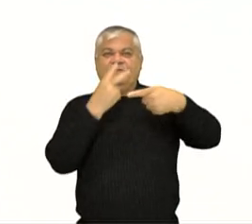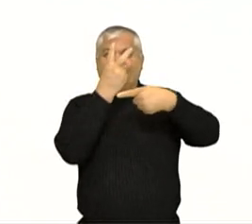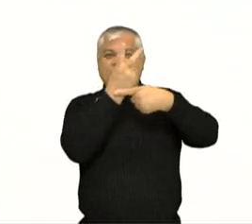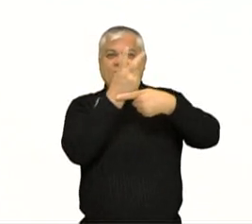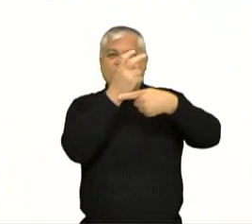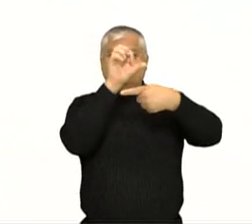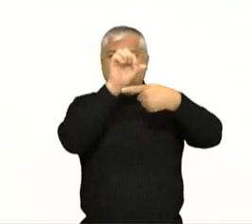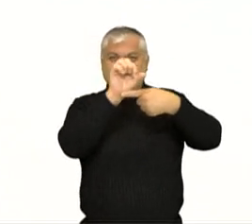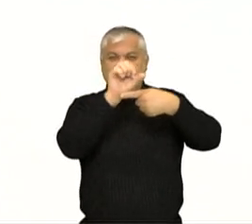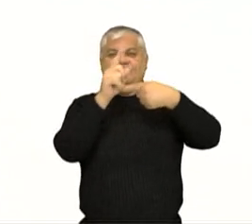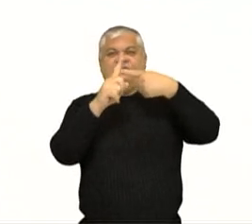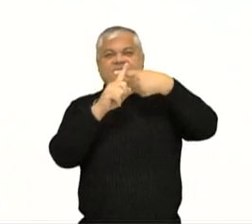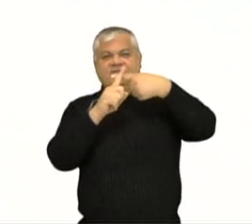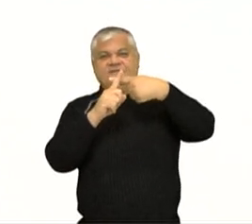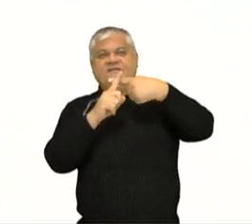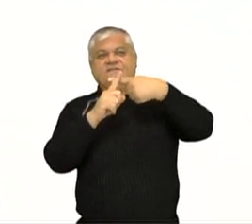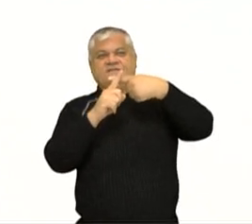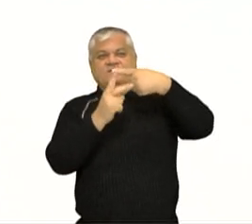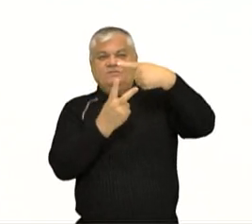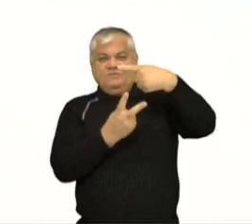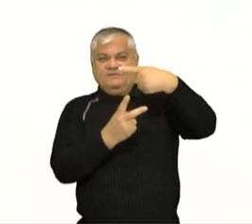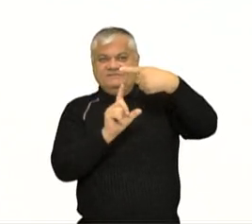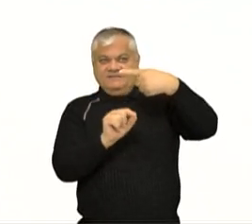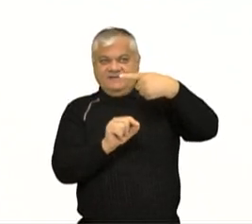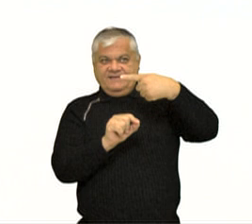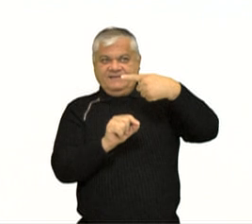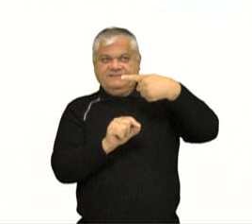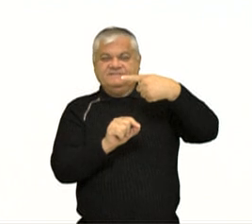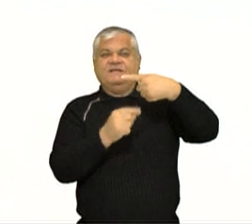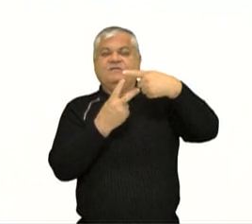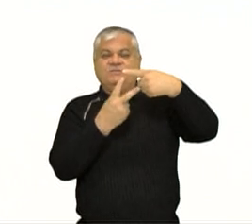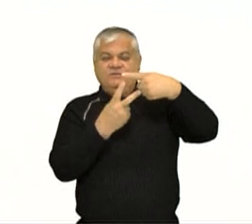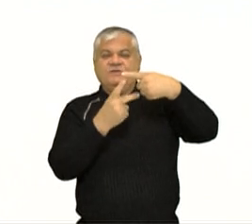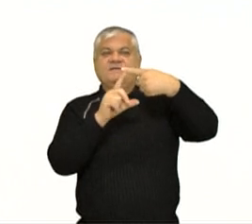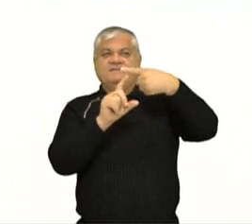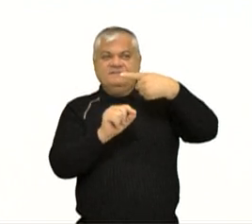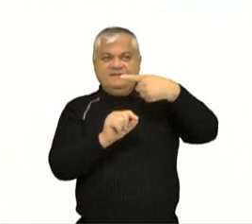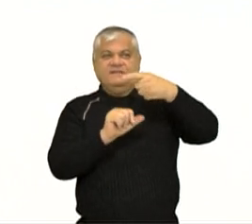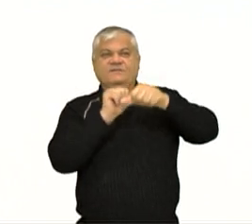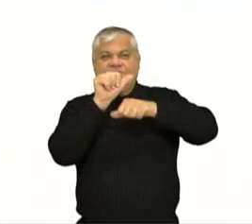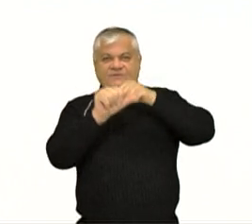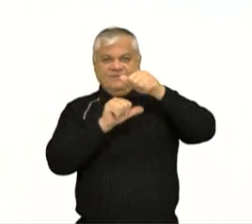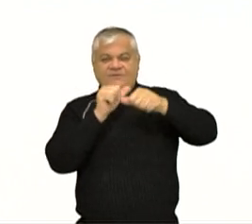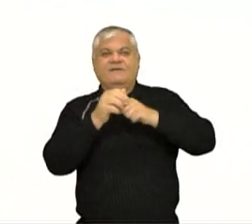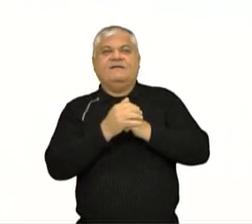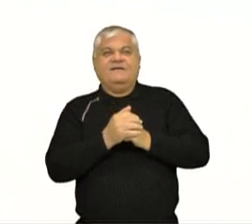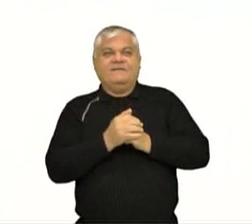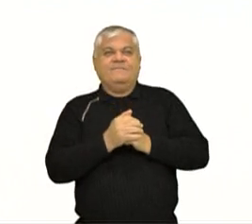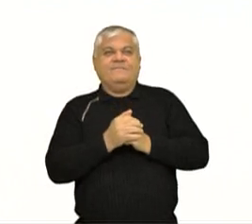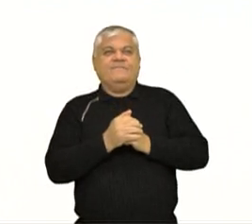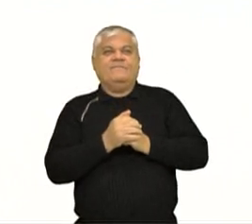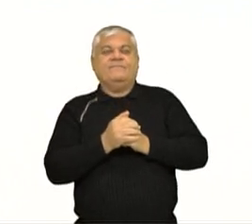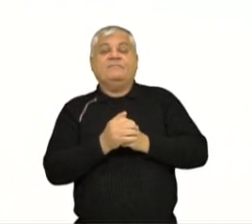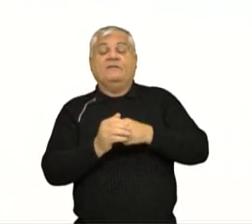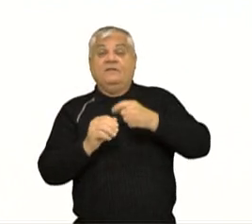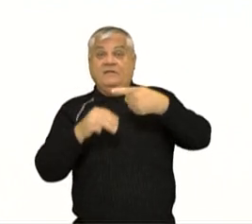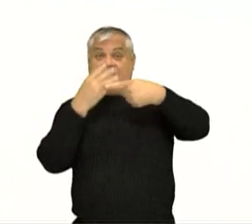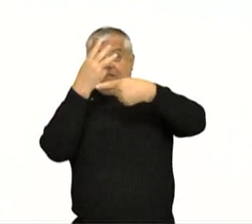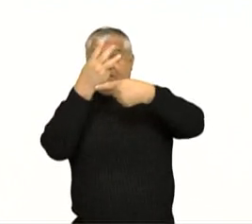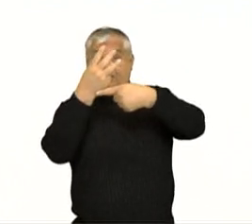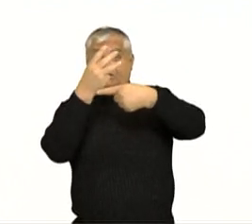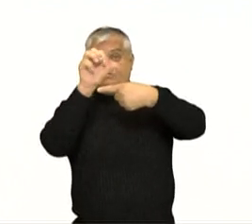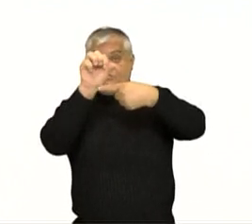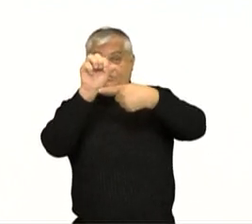nonos sobre 2 décimos, então eu mantenho 2 e subtraio os expoentes, ok? Eu tenho